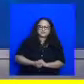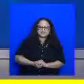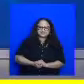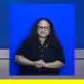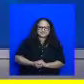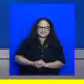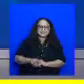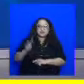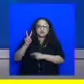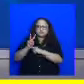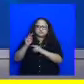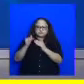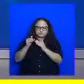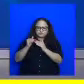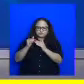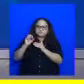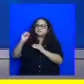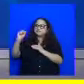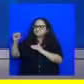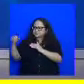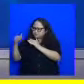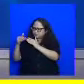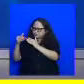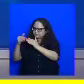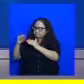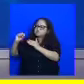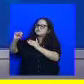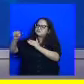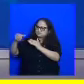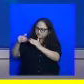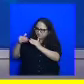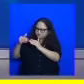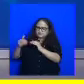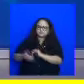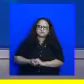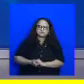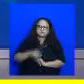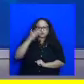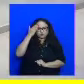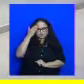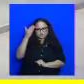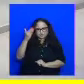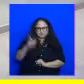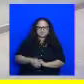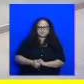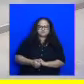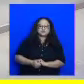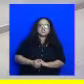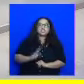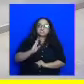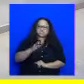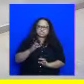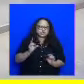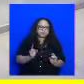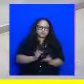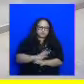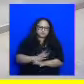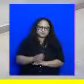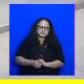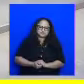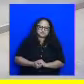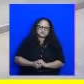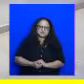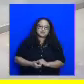59. Auditoras, confirmam? Sim, confirmo. Sim, confirmo. Obrigado. Primeira etapa realizada,